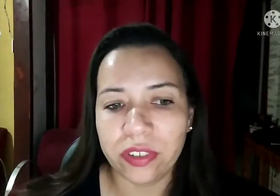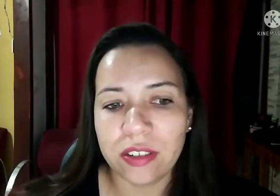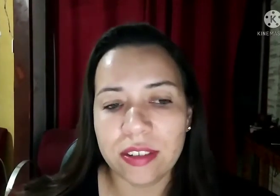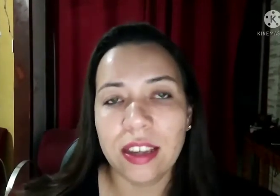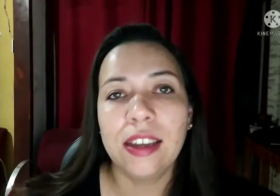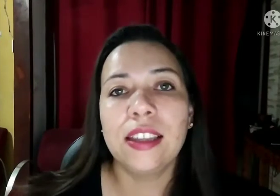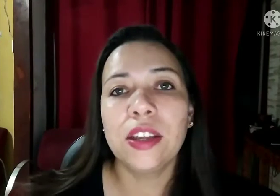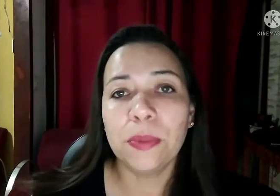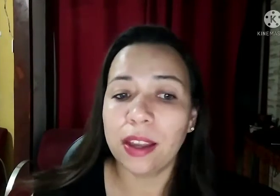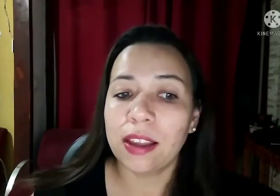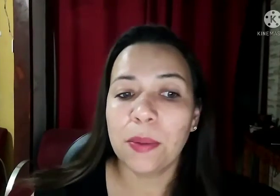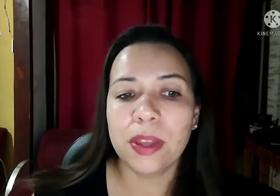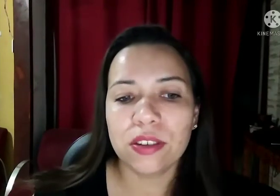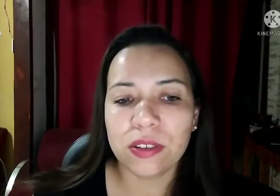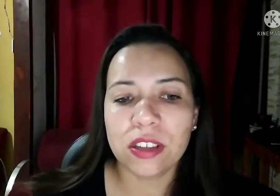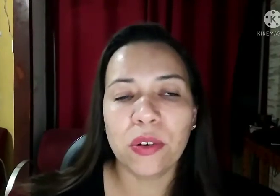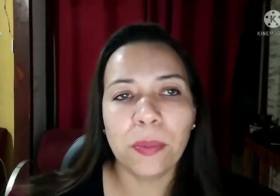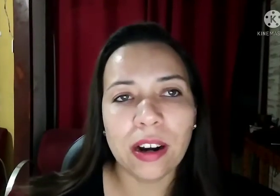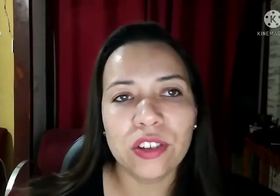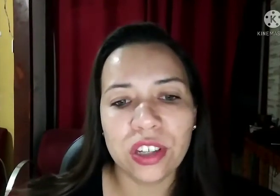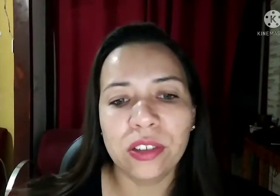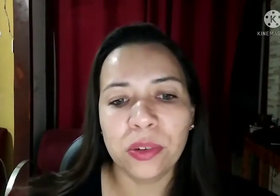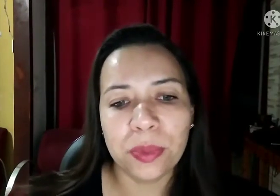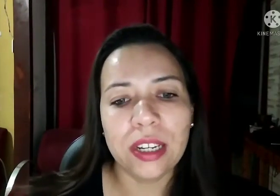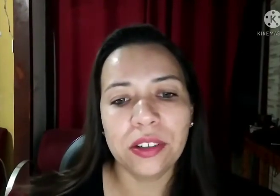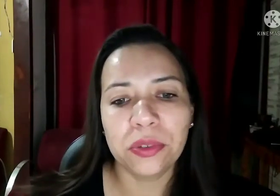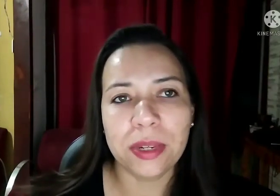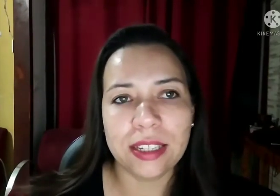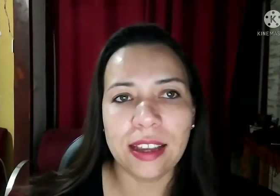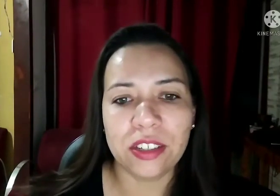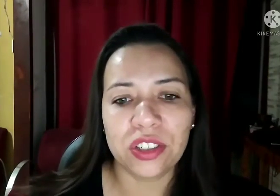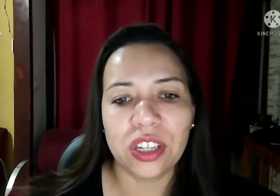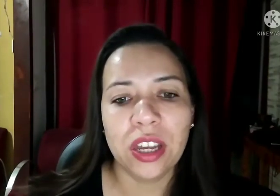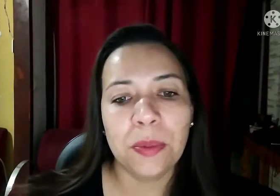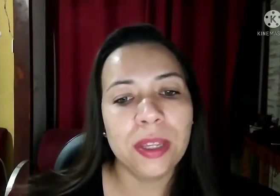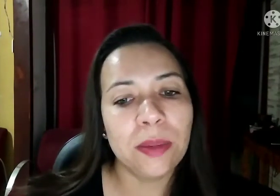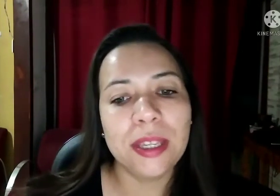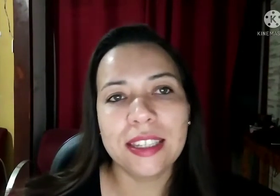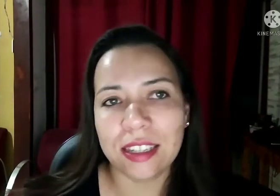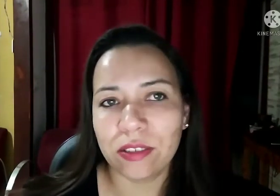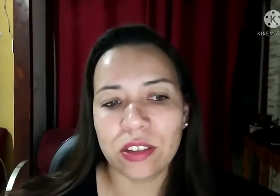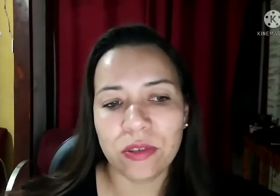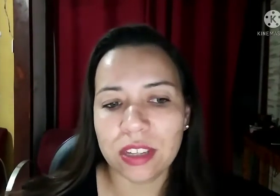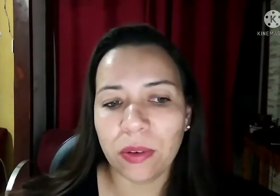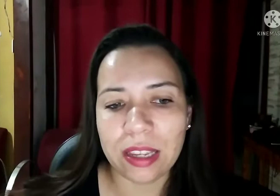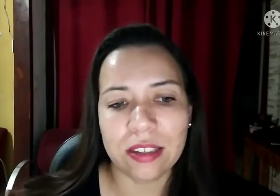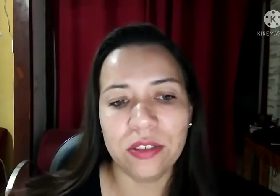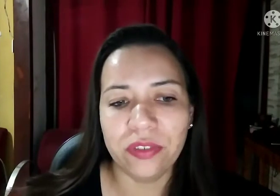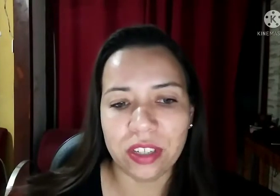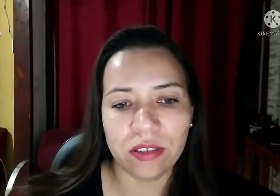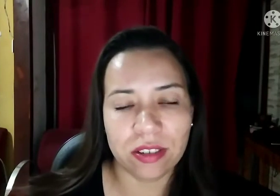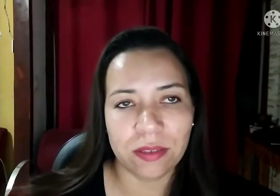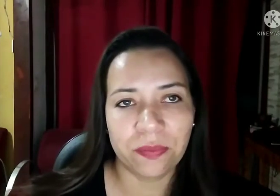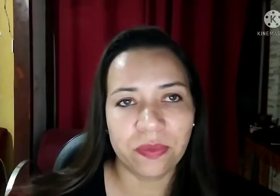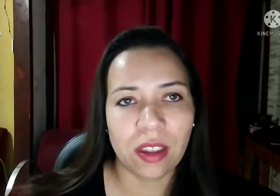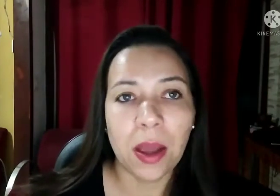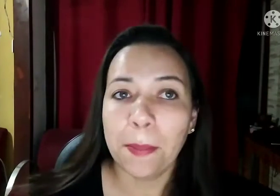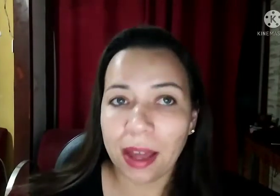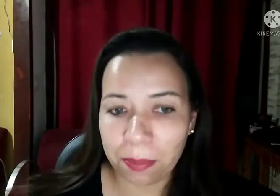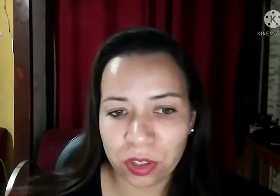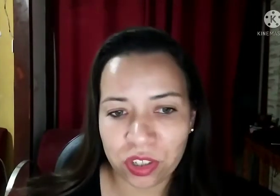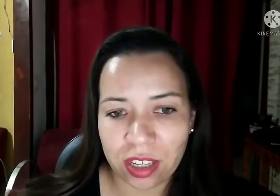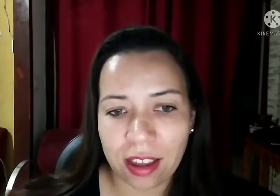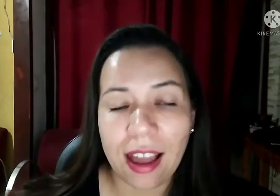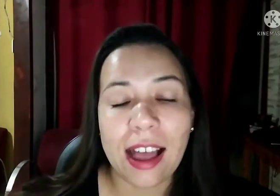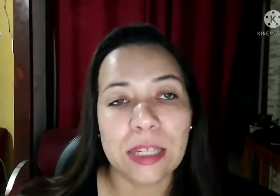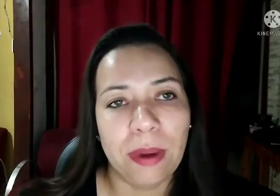contenção do vírus e também pessoas que compartilham da opinião do presidente, minimizando as consequências do vírus.